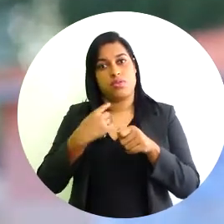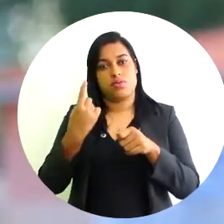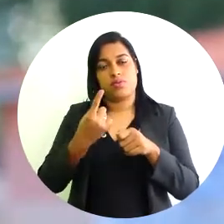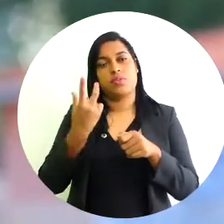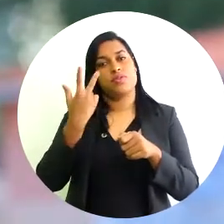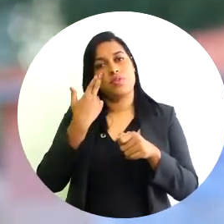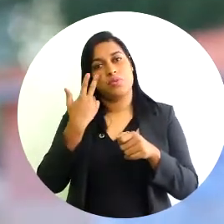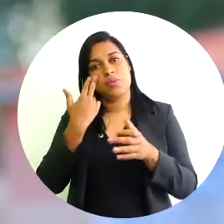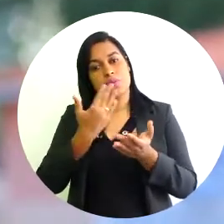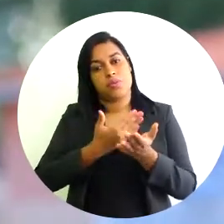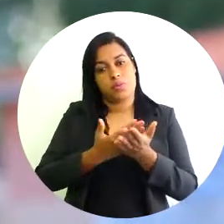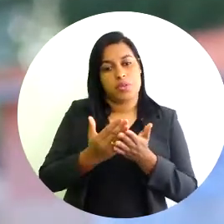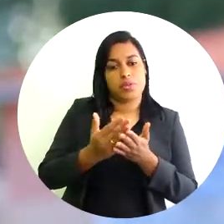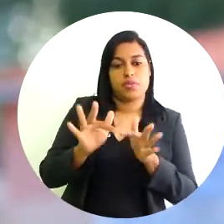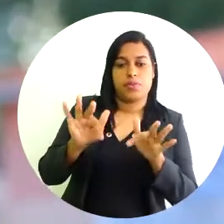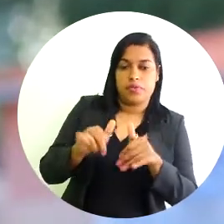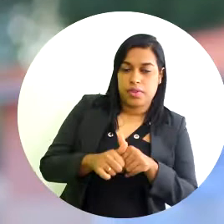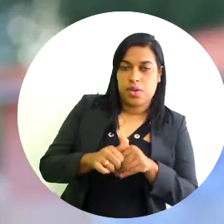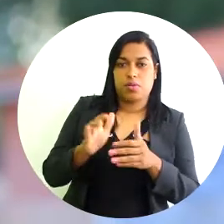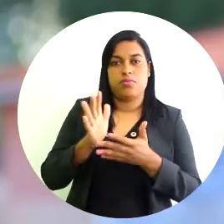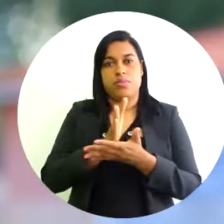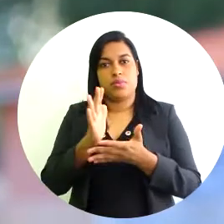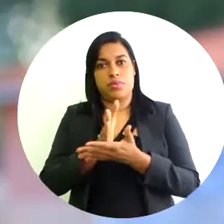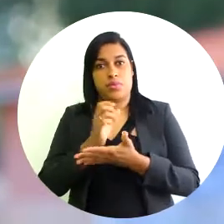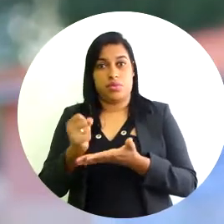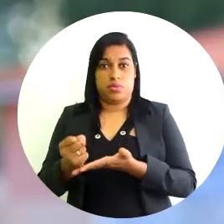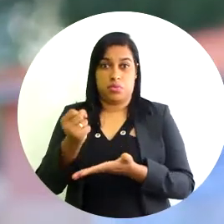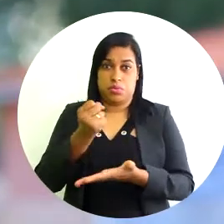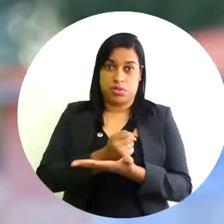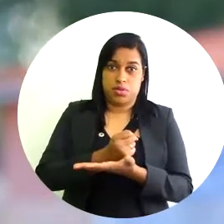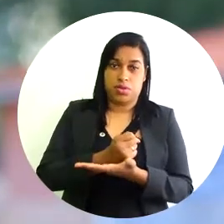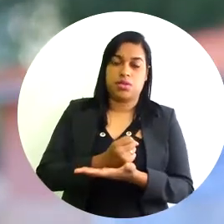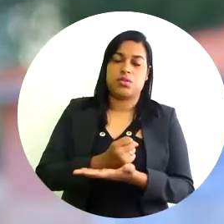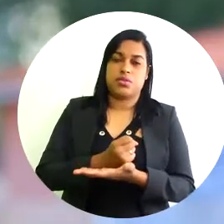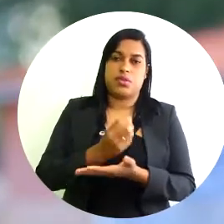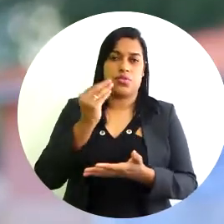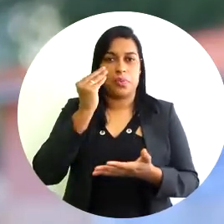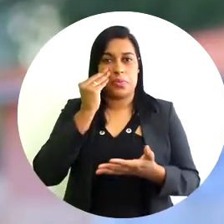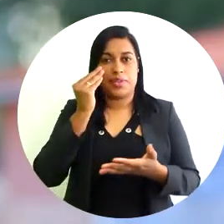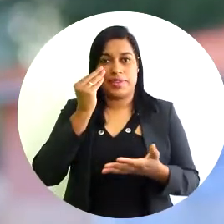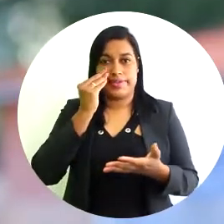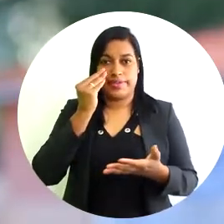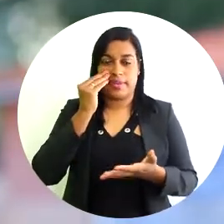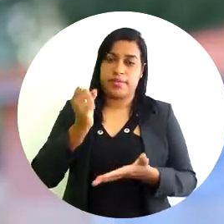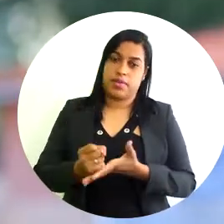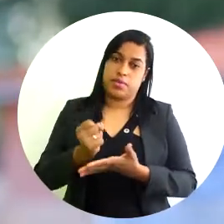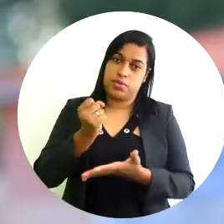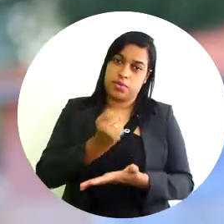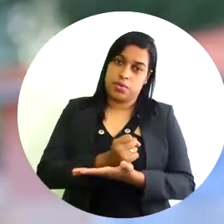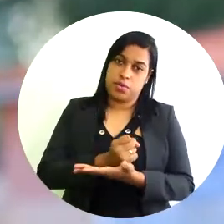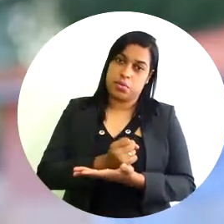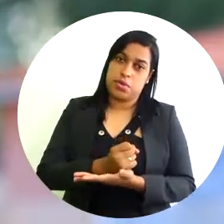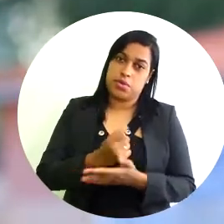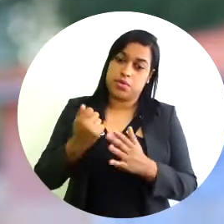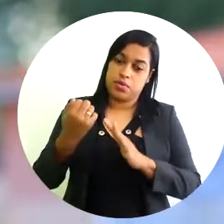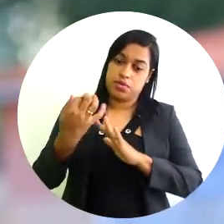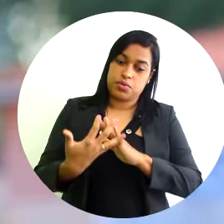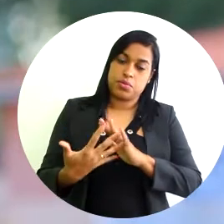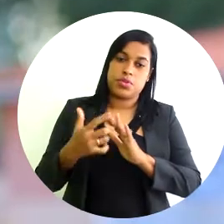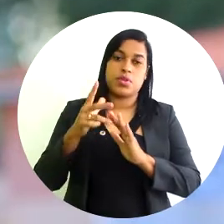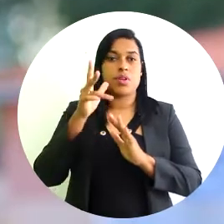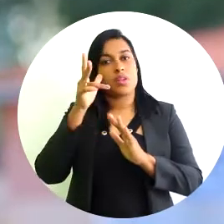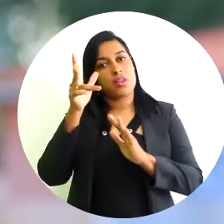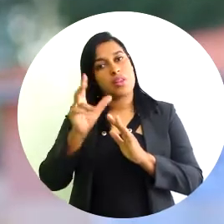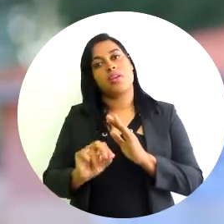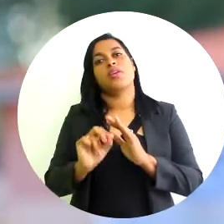no início, meio e fim. Quando a gente tem a leitura documentária, nós vamos para partes específicas do documento que vão nos dar a ideia